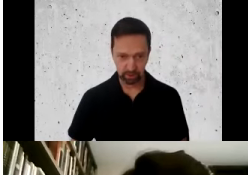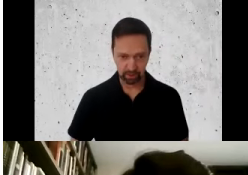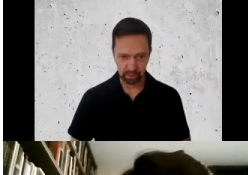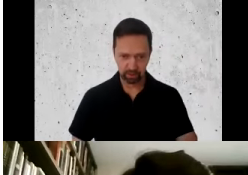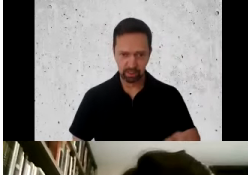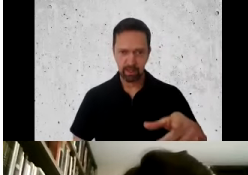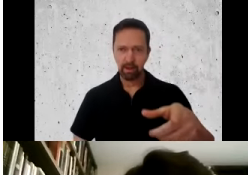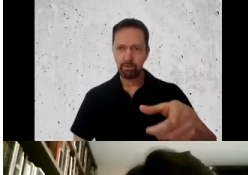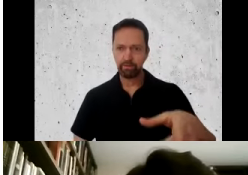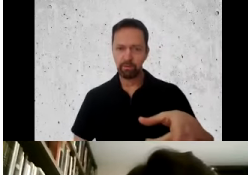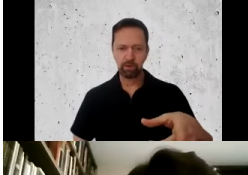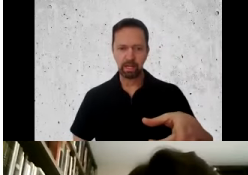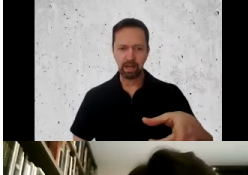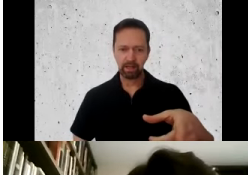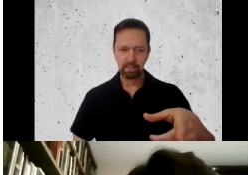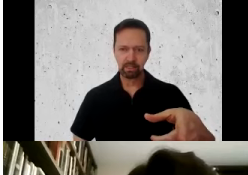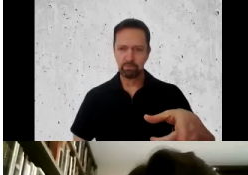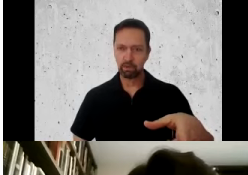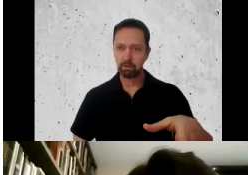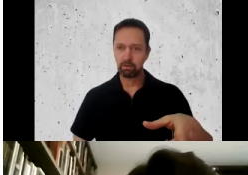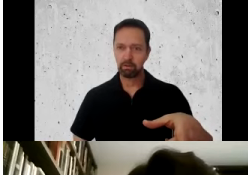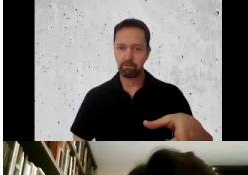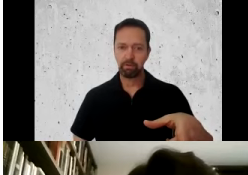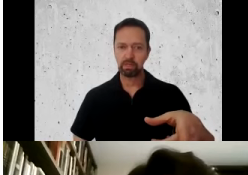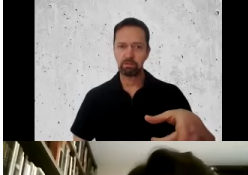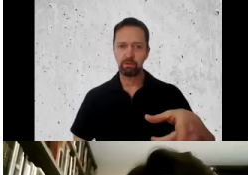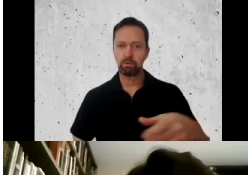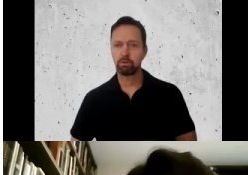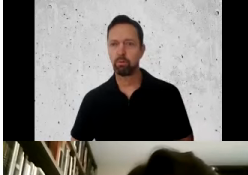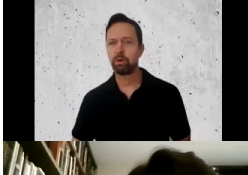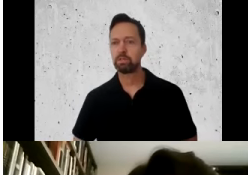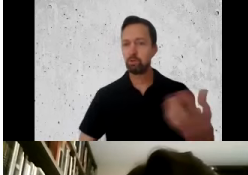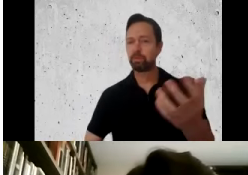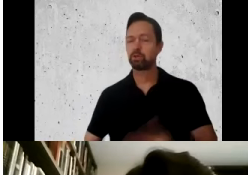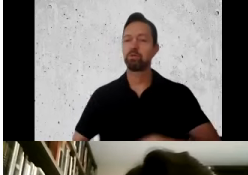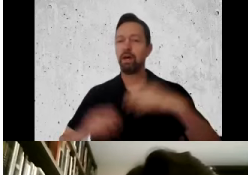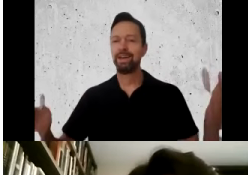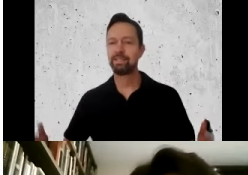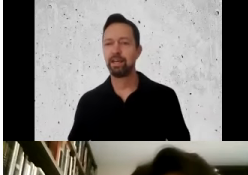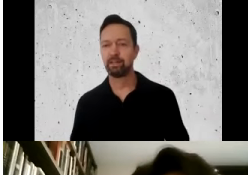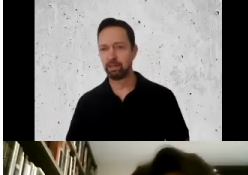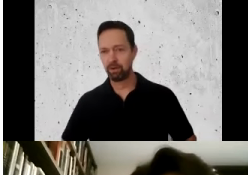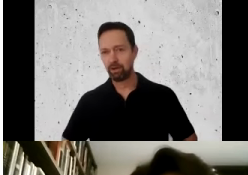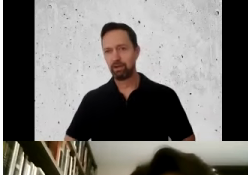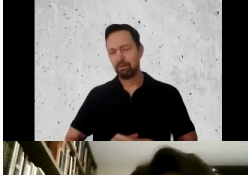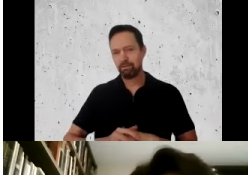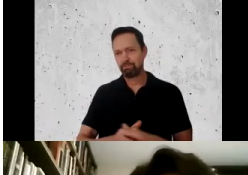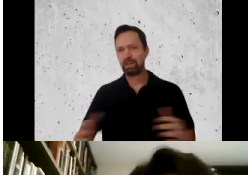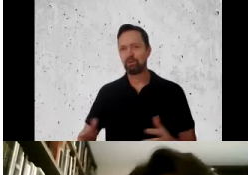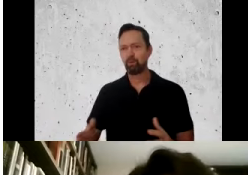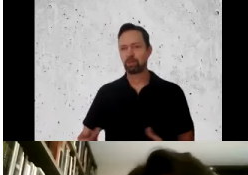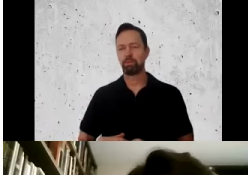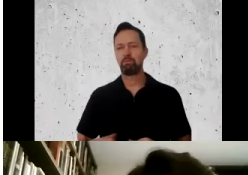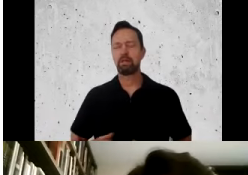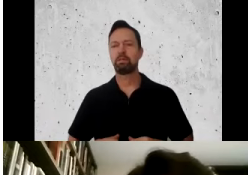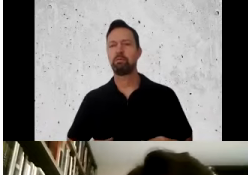self-governing social organizations, firmas familiares, firmas compostas de uma pessoa só, etc. Então, para